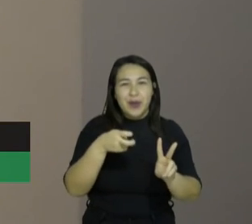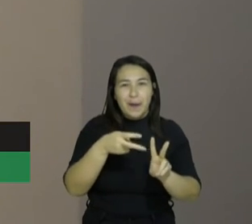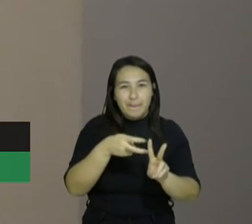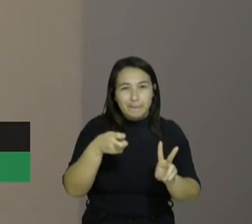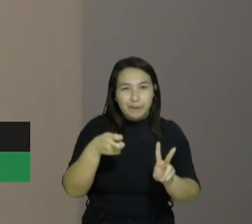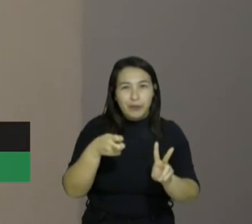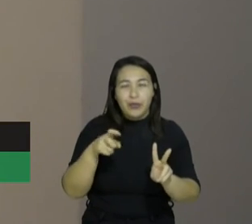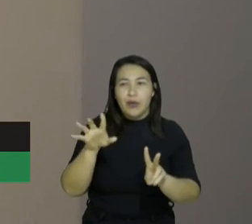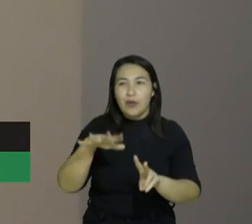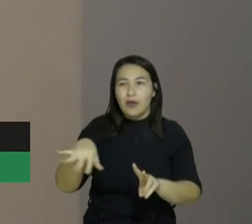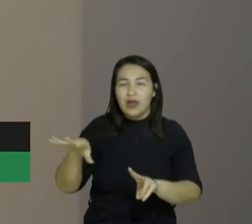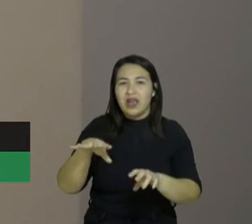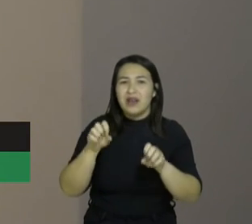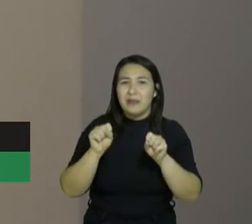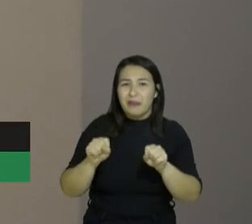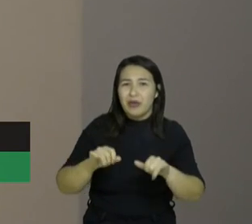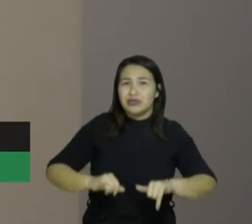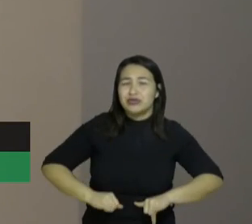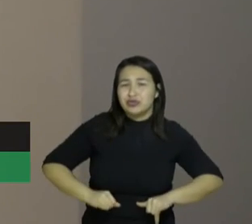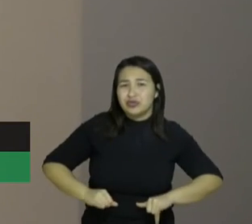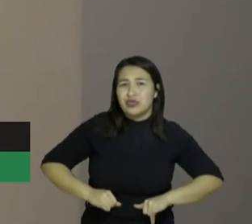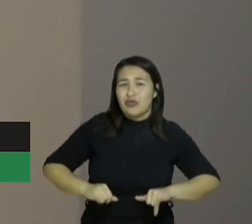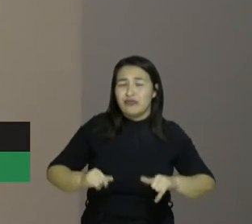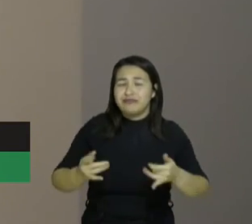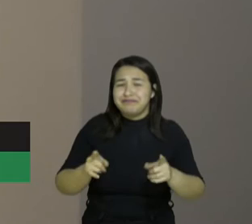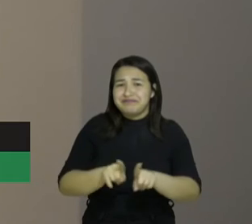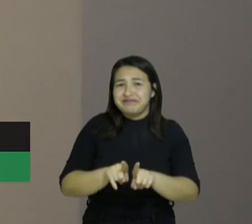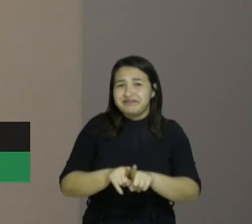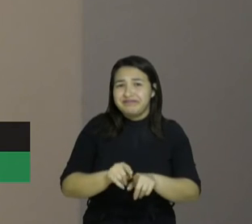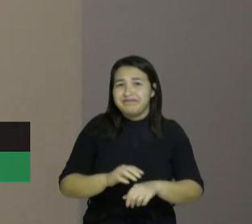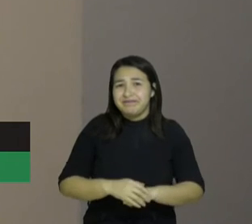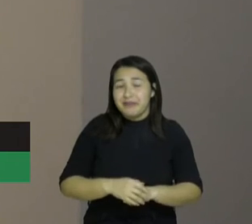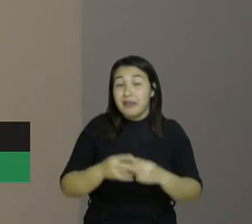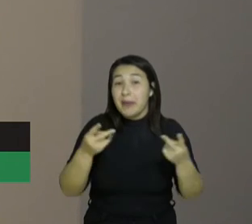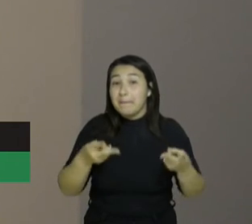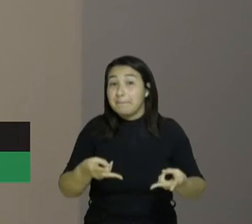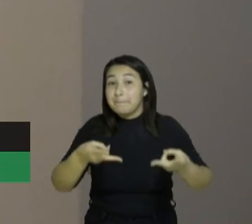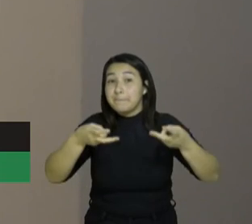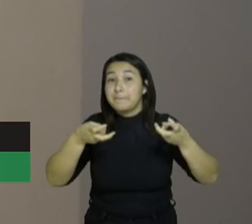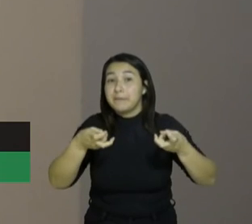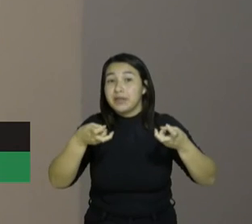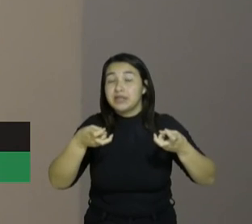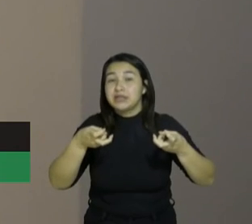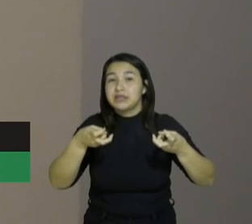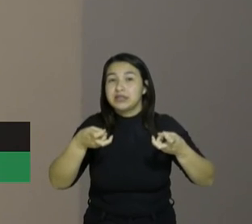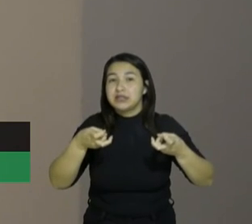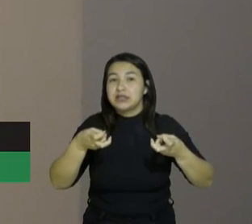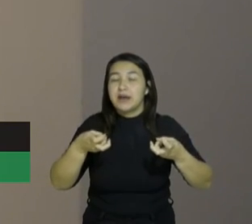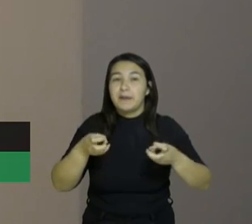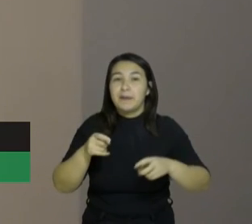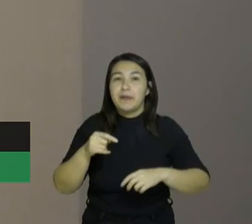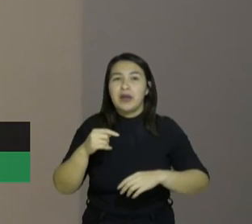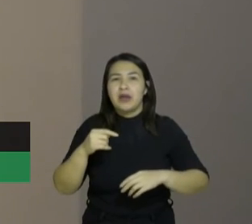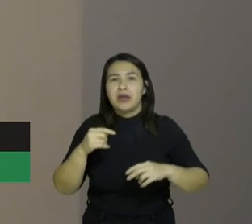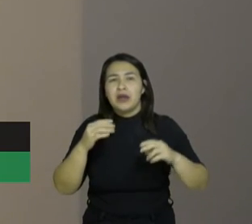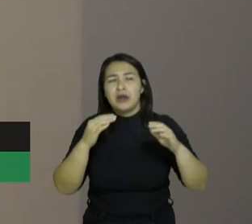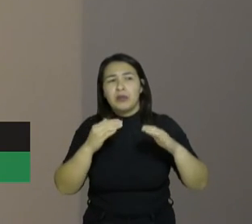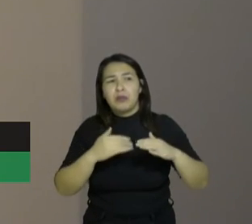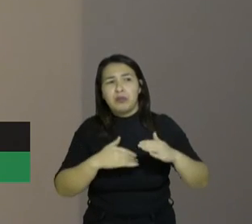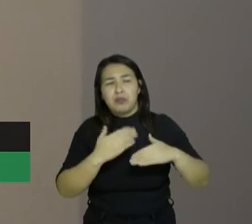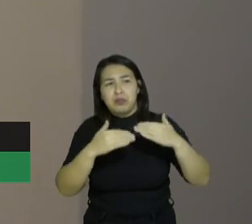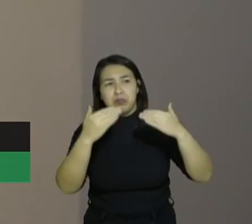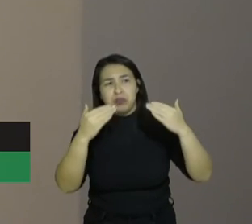de extinção e o risco é real nós temos observado com preocupação crescente a exploração